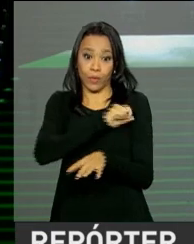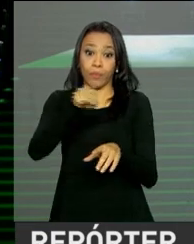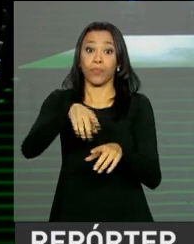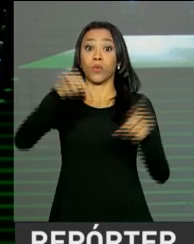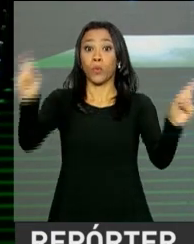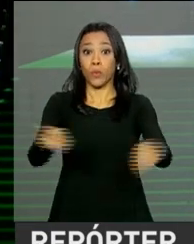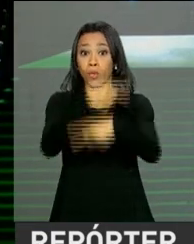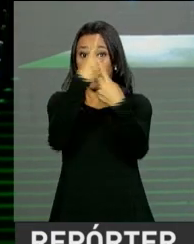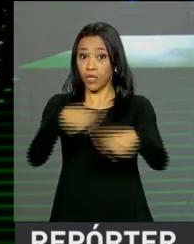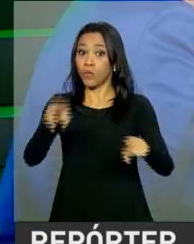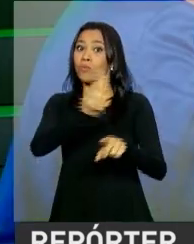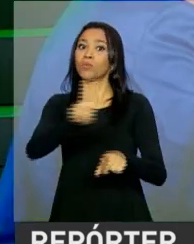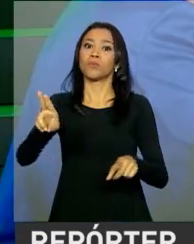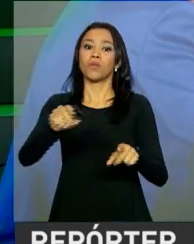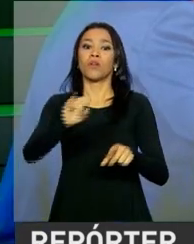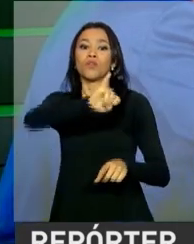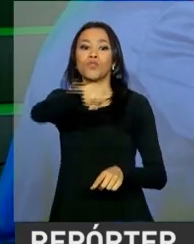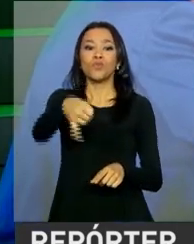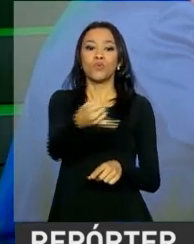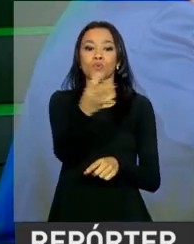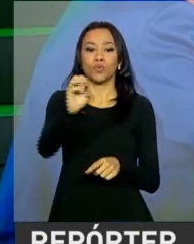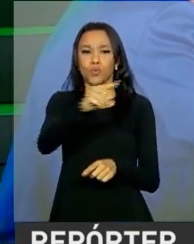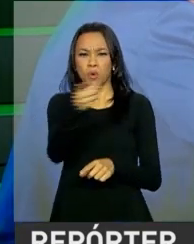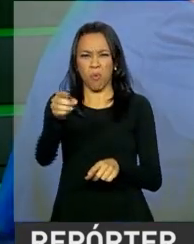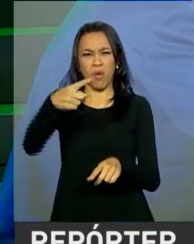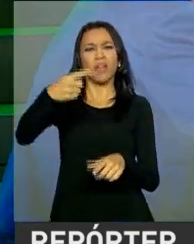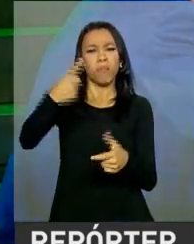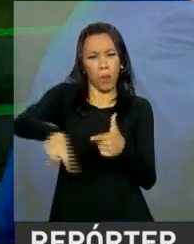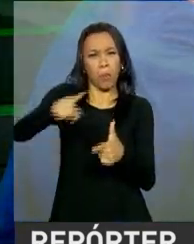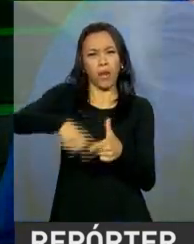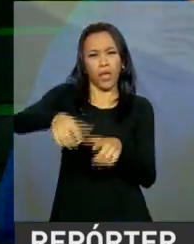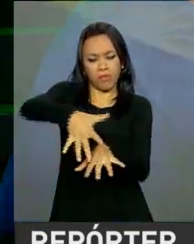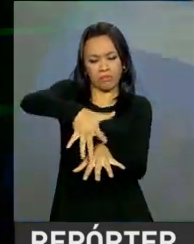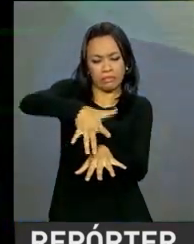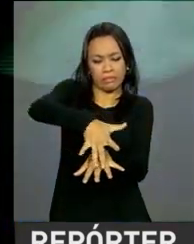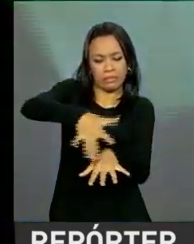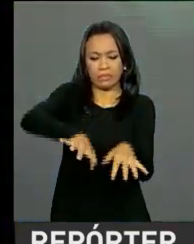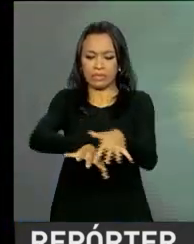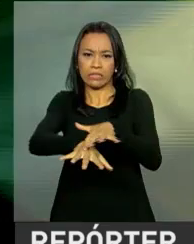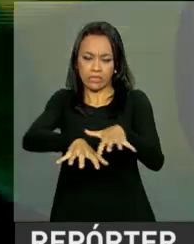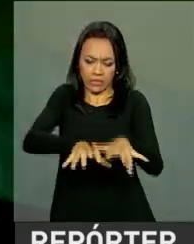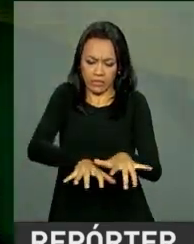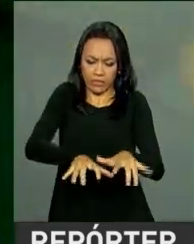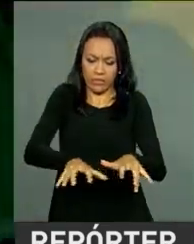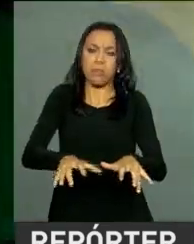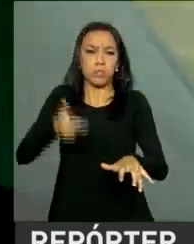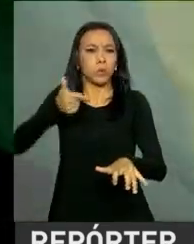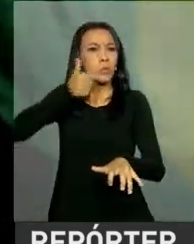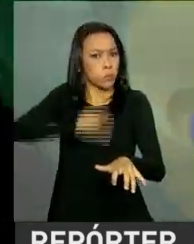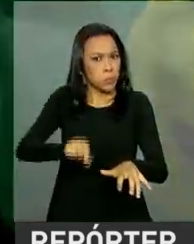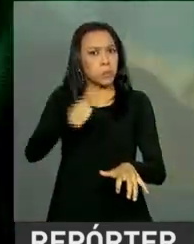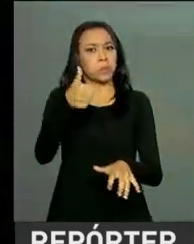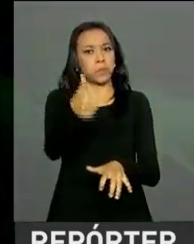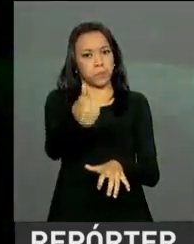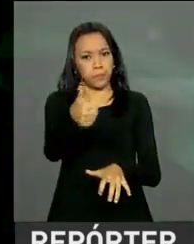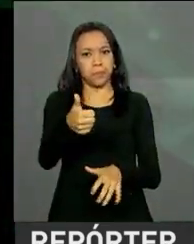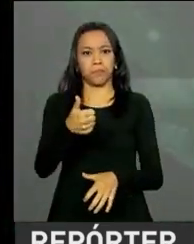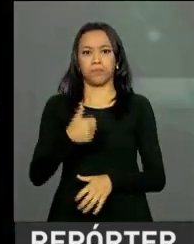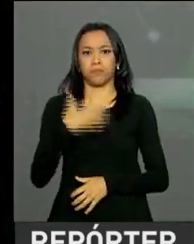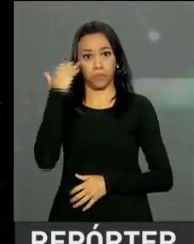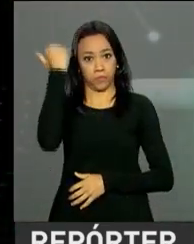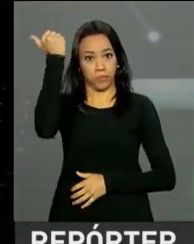João Carlos Martins. Com atrofia nos dedos, o maestro é um dos maiores nomes da música no país.